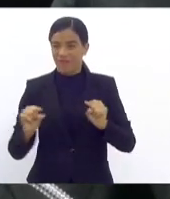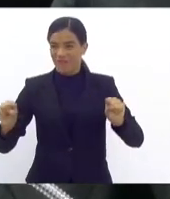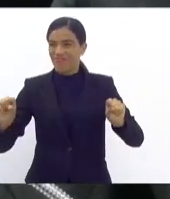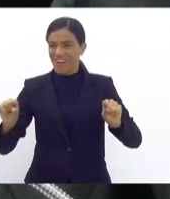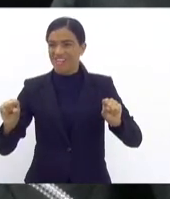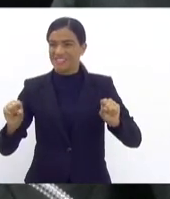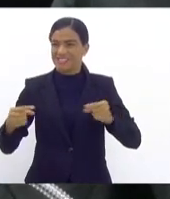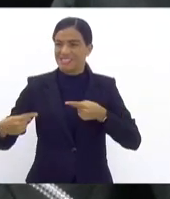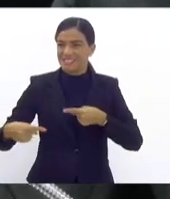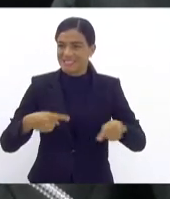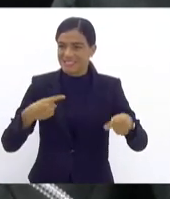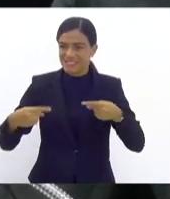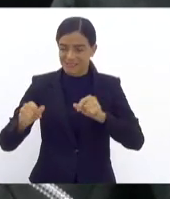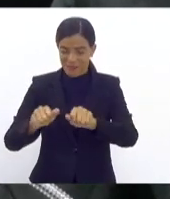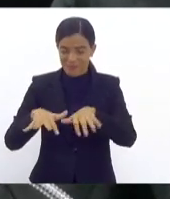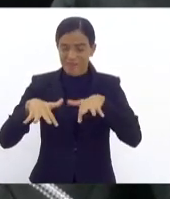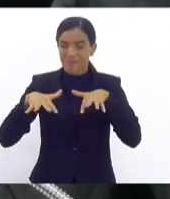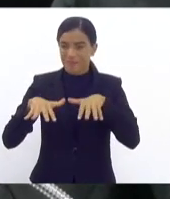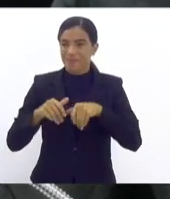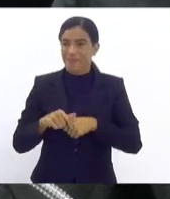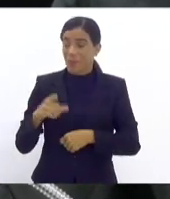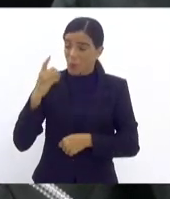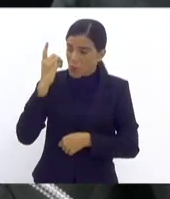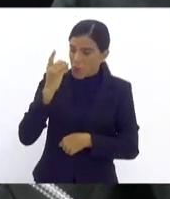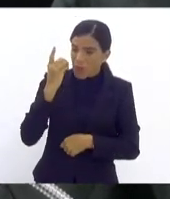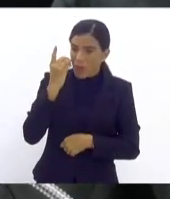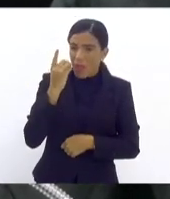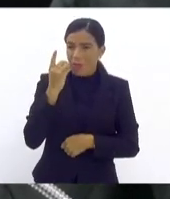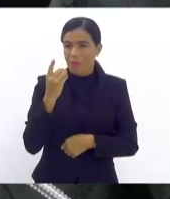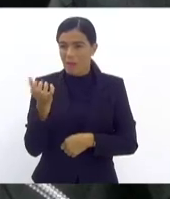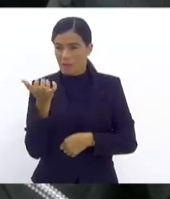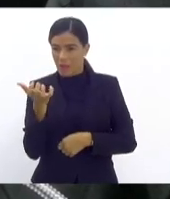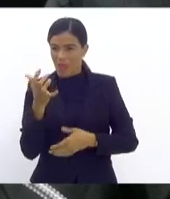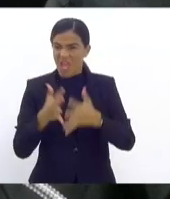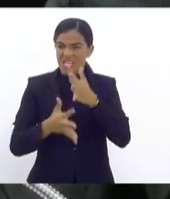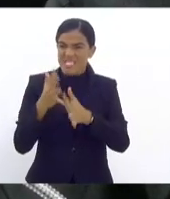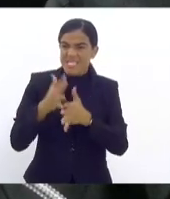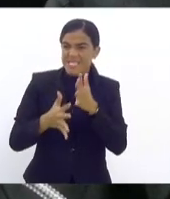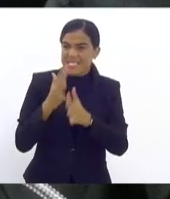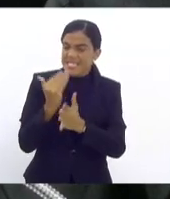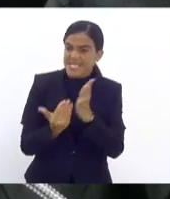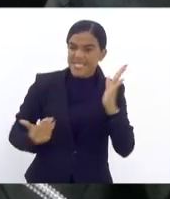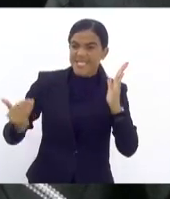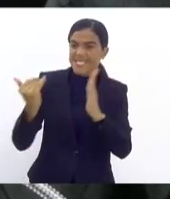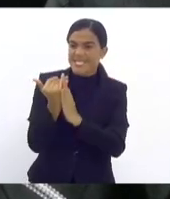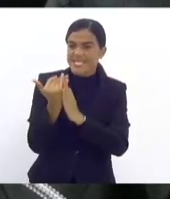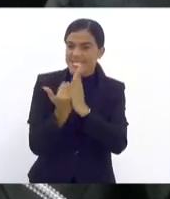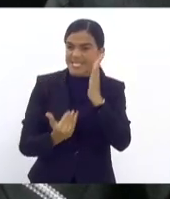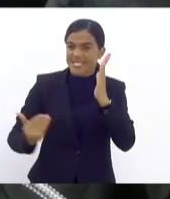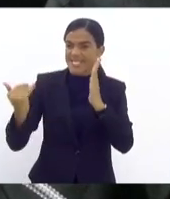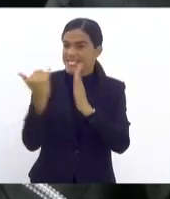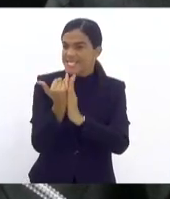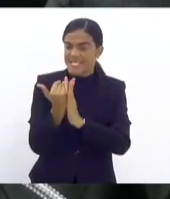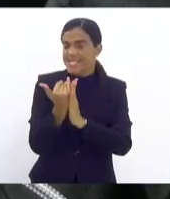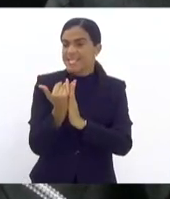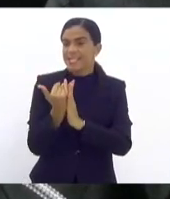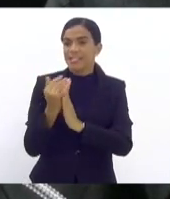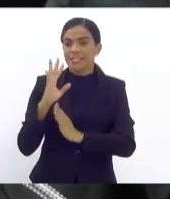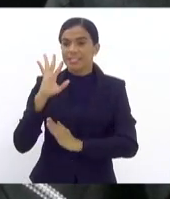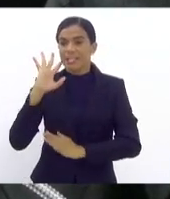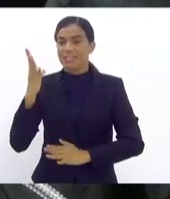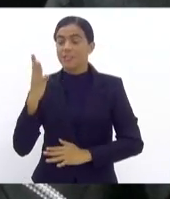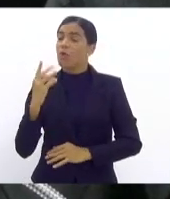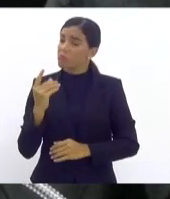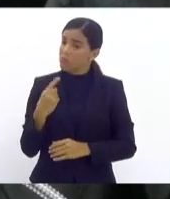nas discussões em plenário, que aquele deputado que está querendo interferir de forma demasiada na gestão do Executivo, se candidate ao